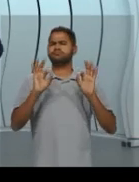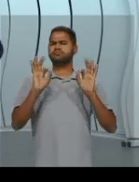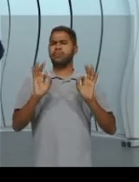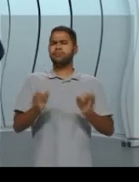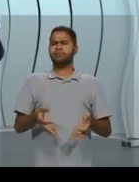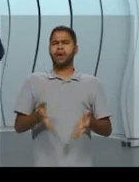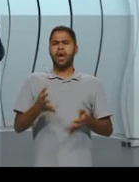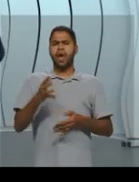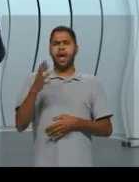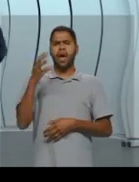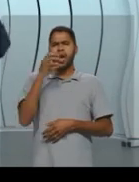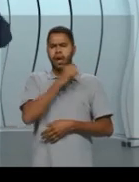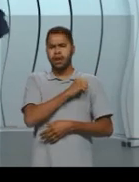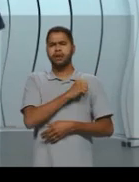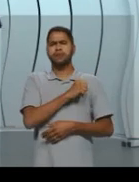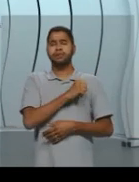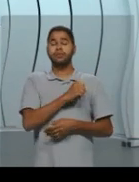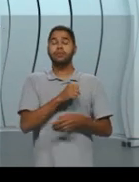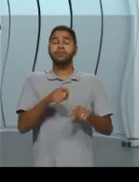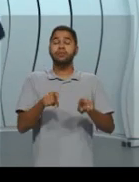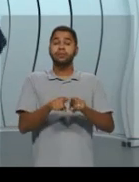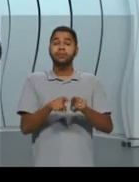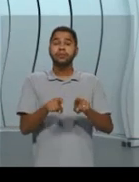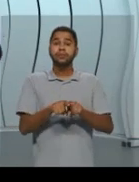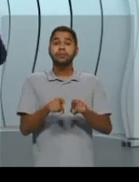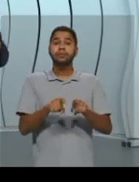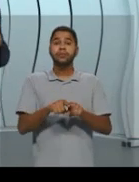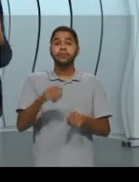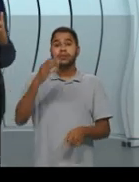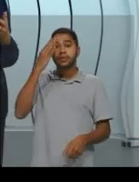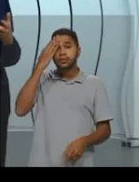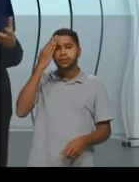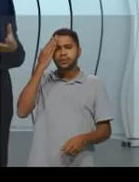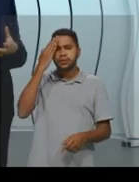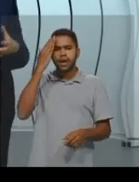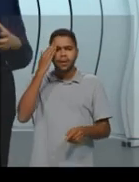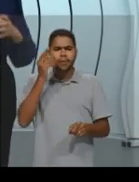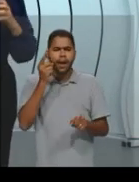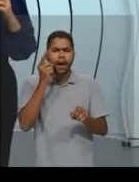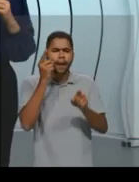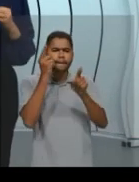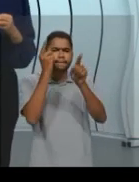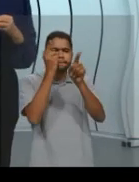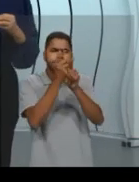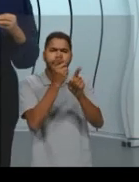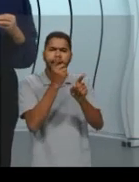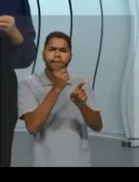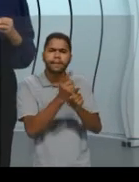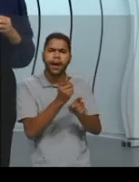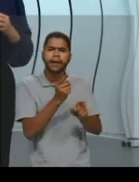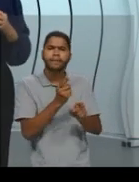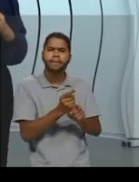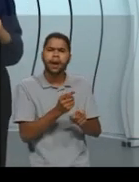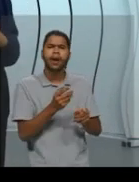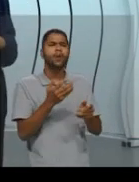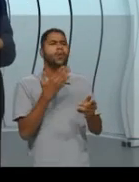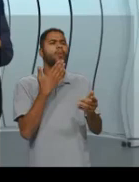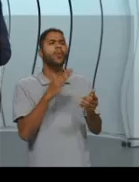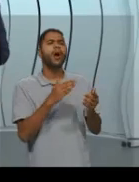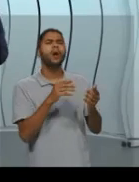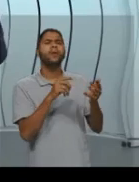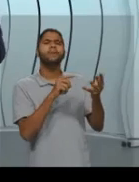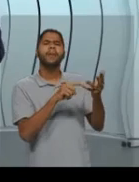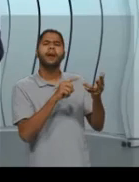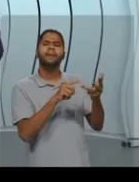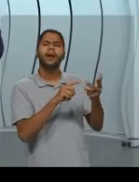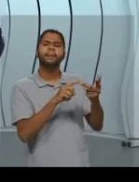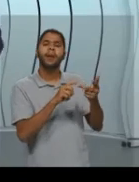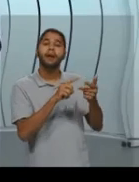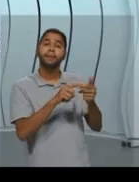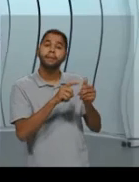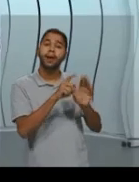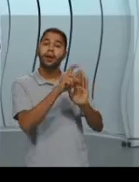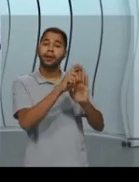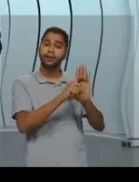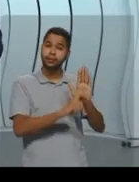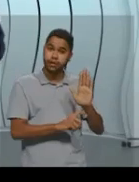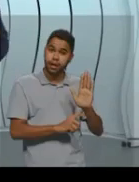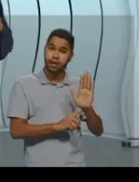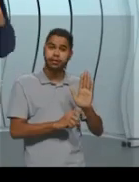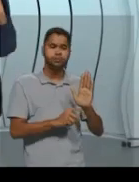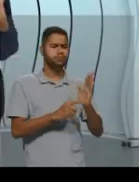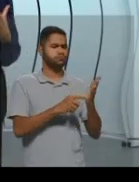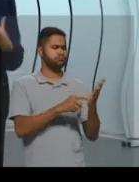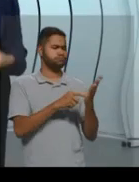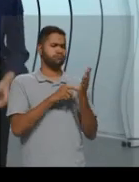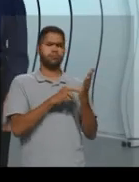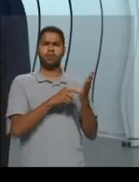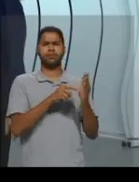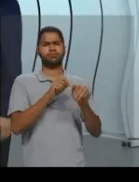você compreendeu e você sabe identificar as informações explícitas, porque elas estão